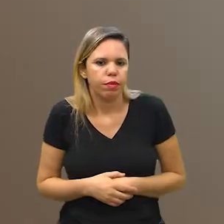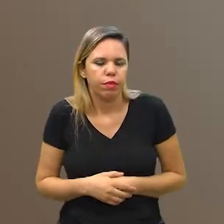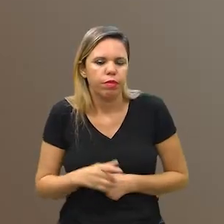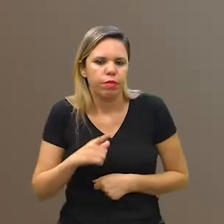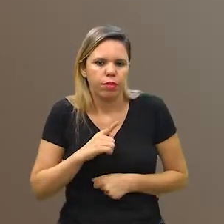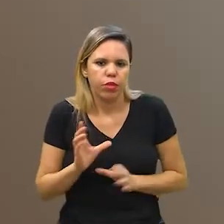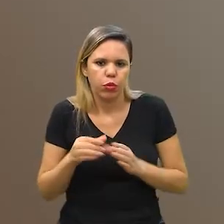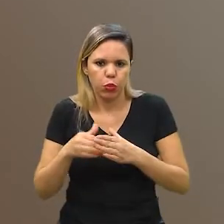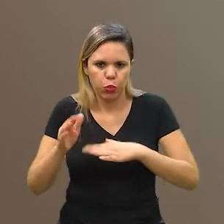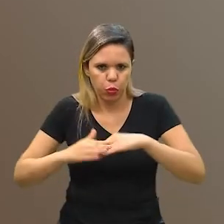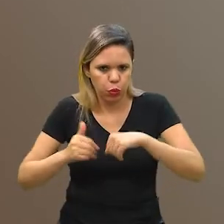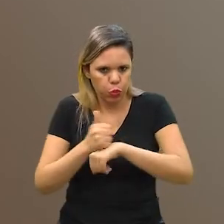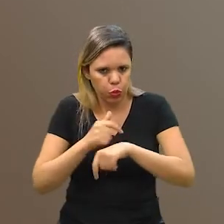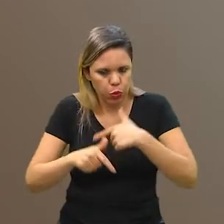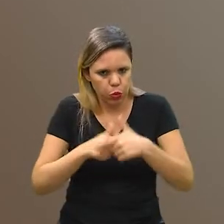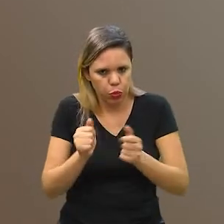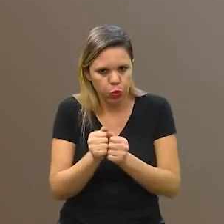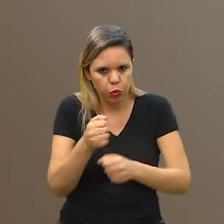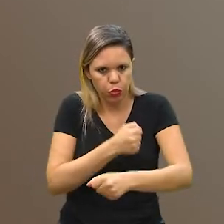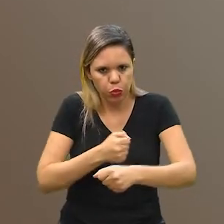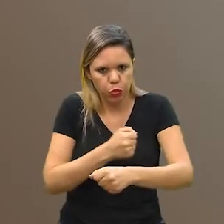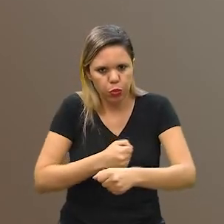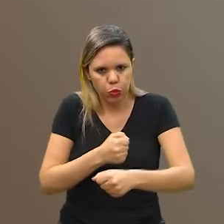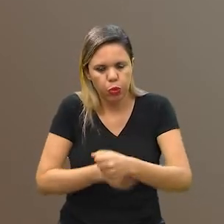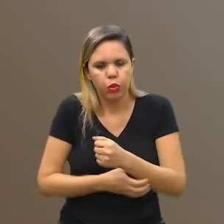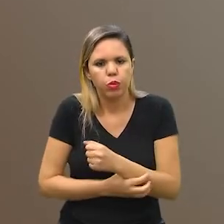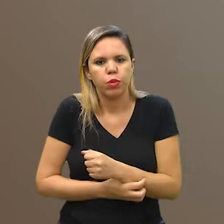uma equipe que trabalha comigo na cozinha, né?